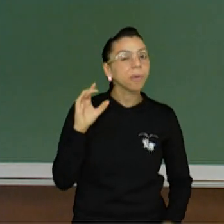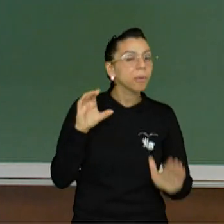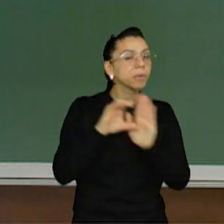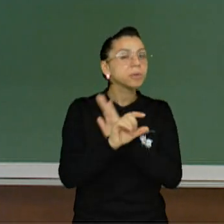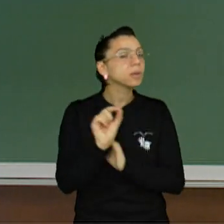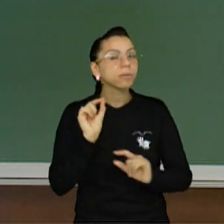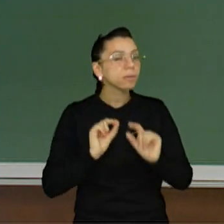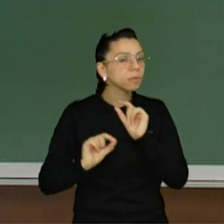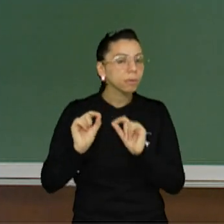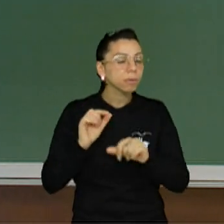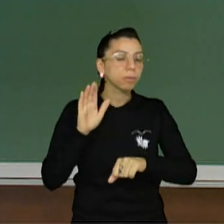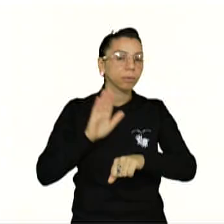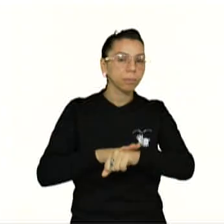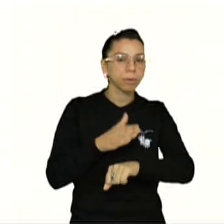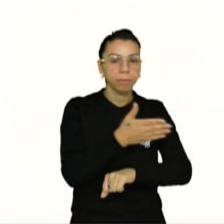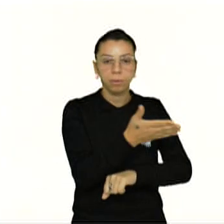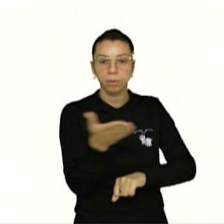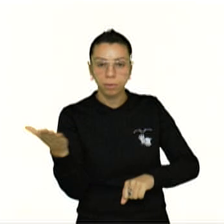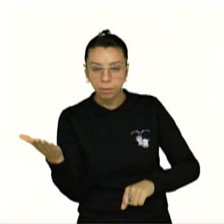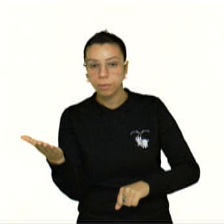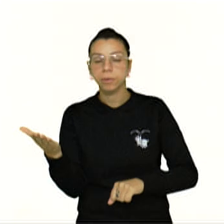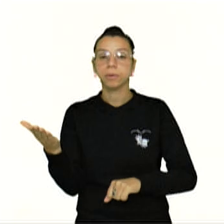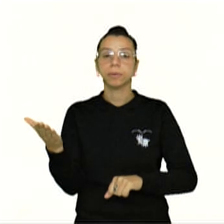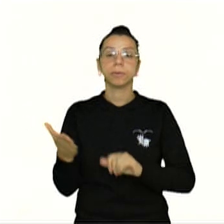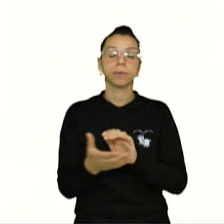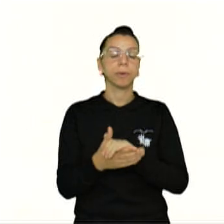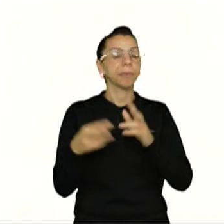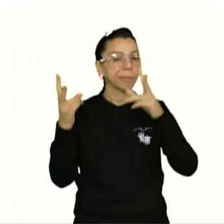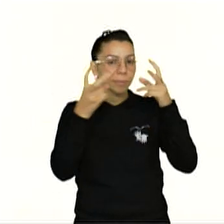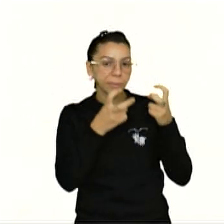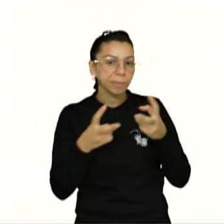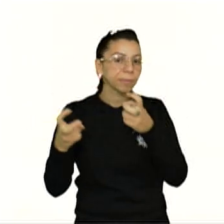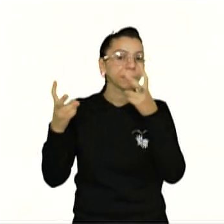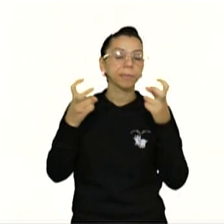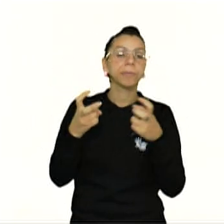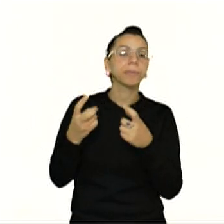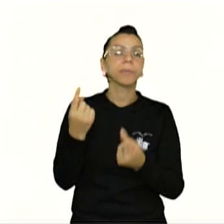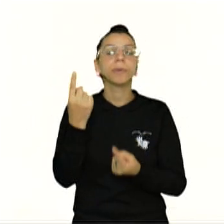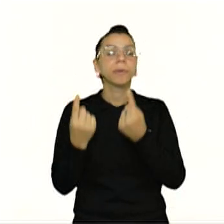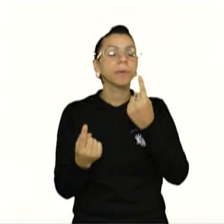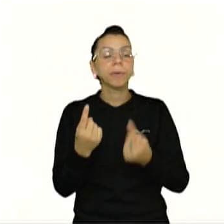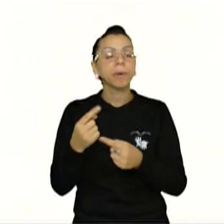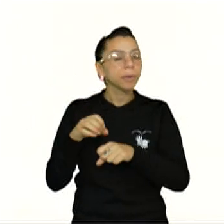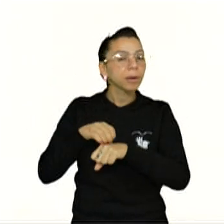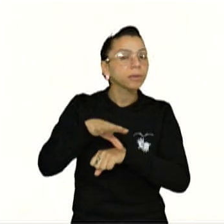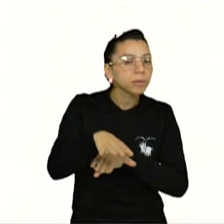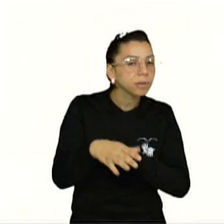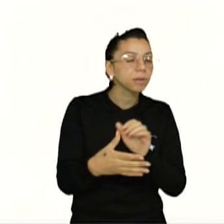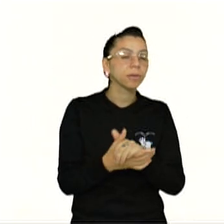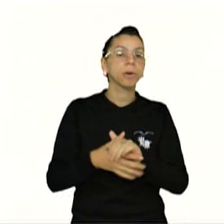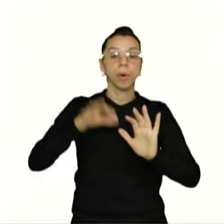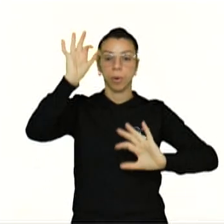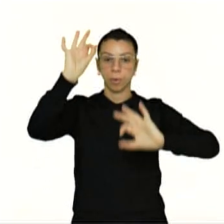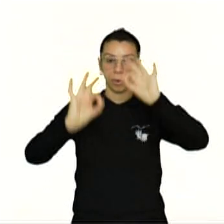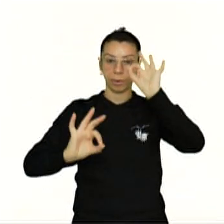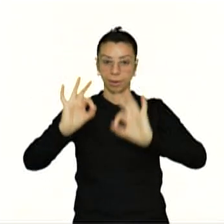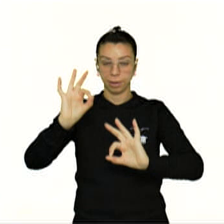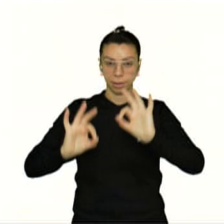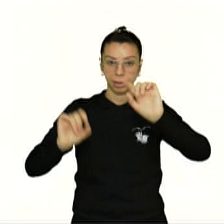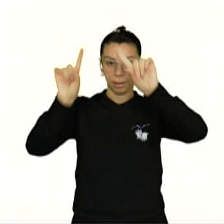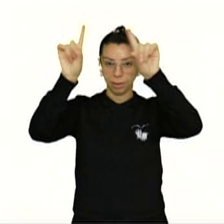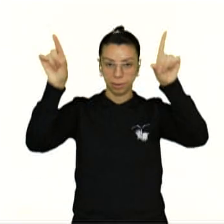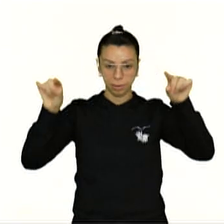propriedade é essa. Um tempinho, pessoal, para vocês observarem. Qual que é a minha dica? Monte os números ali